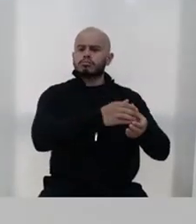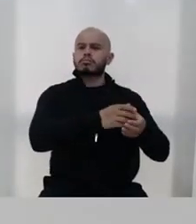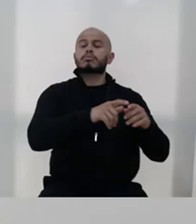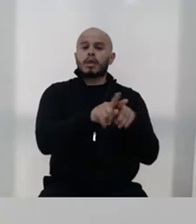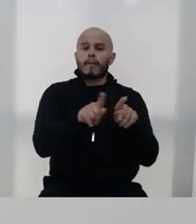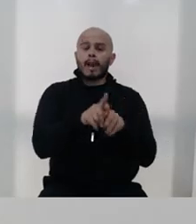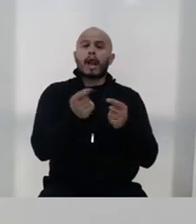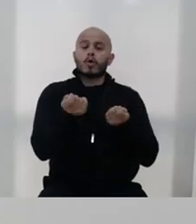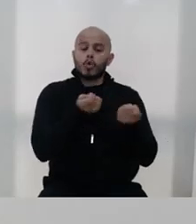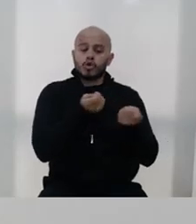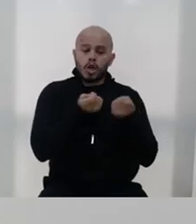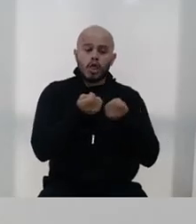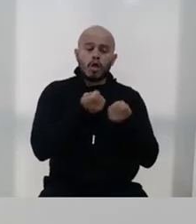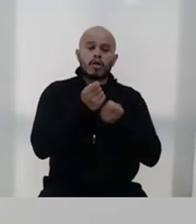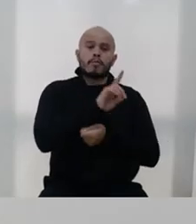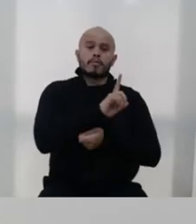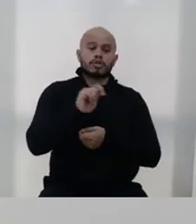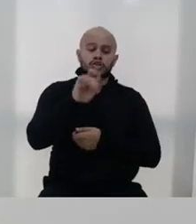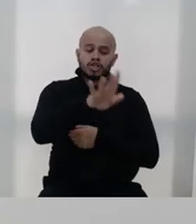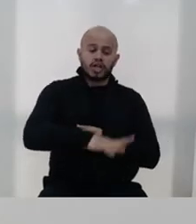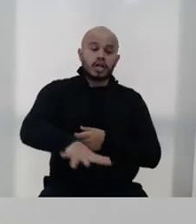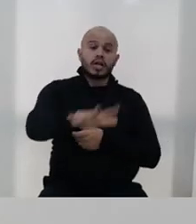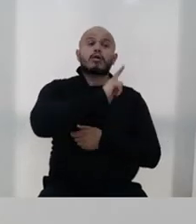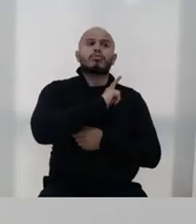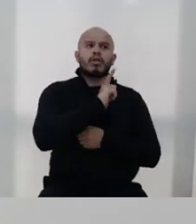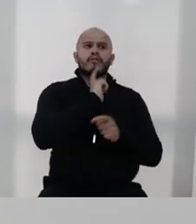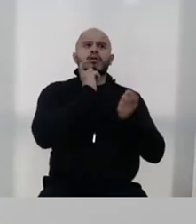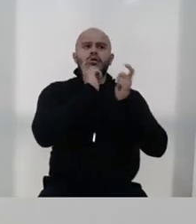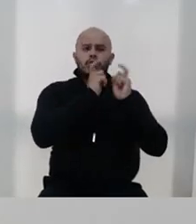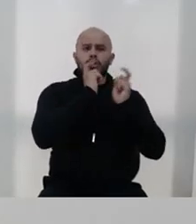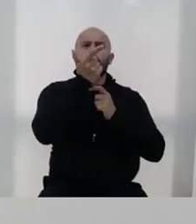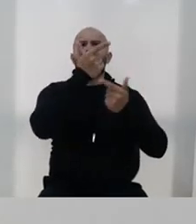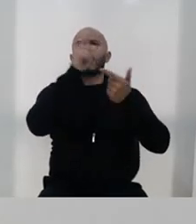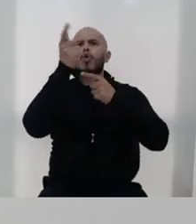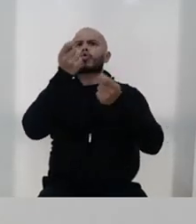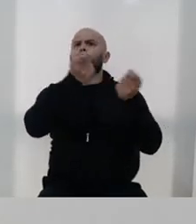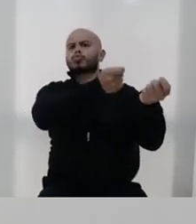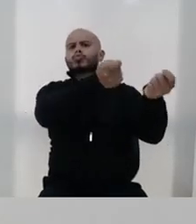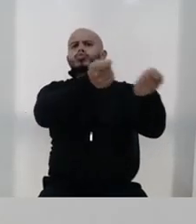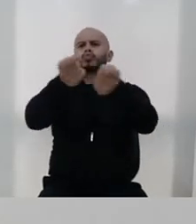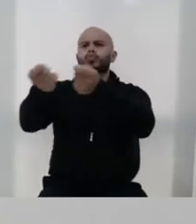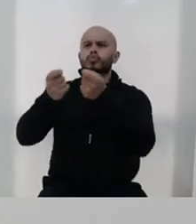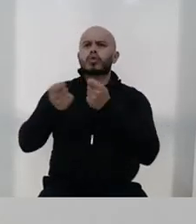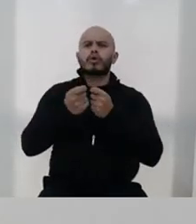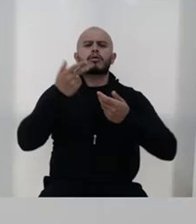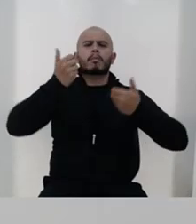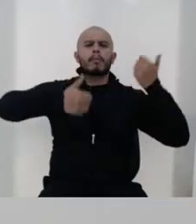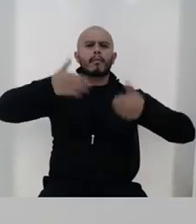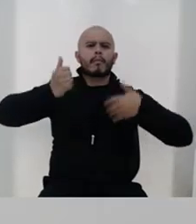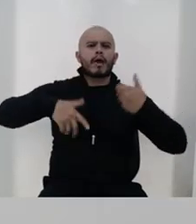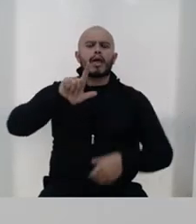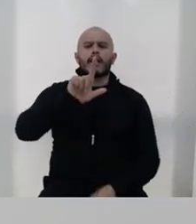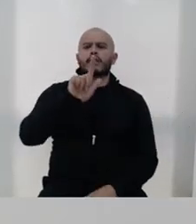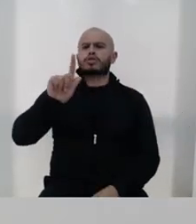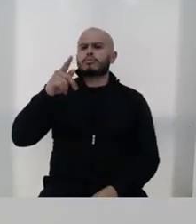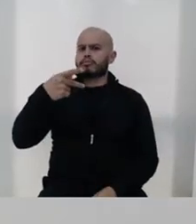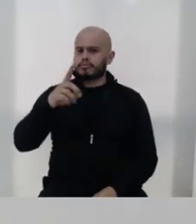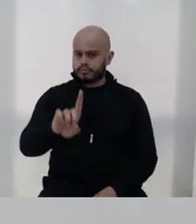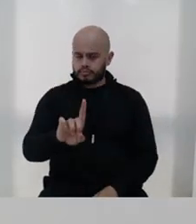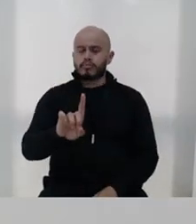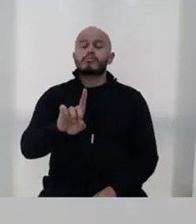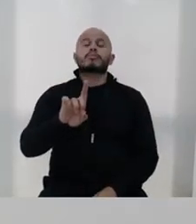Defensoria Pública Geral esteve presente também numa reunião temática, entre outros controladores que trataram da LGPD entre as defensorias públicas do Brasil